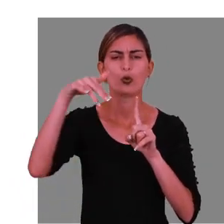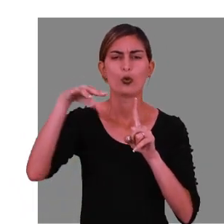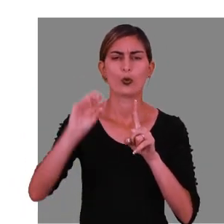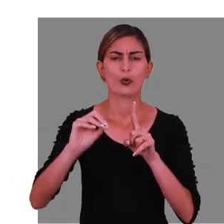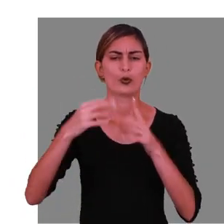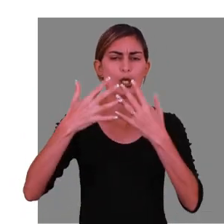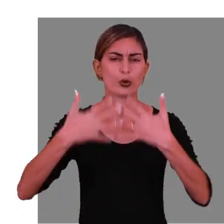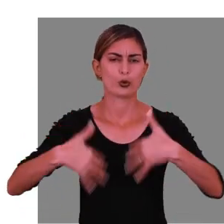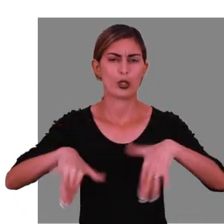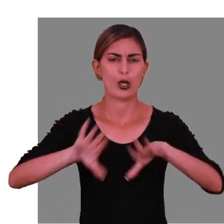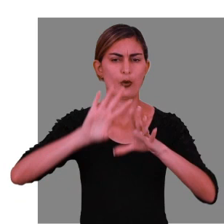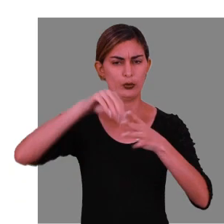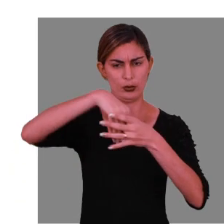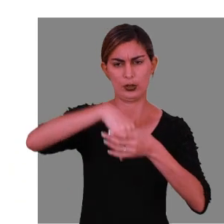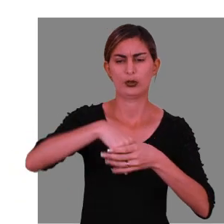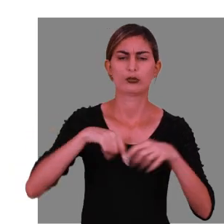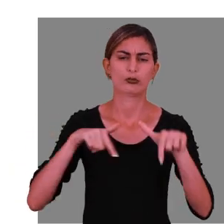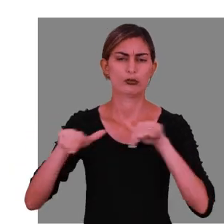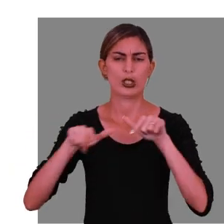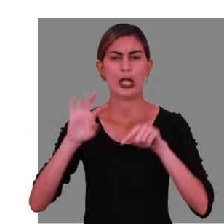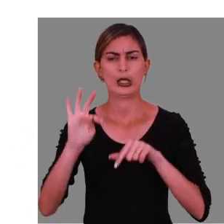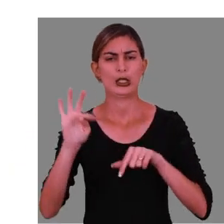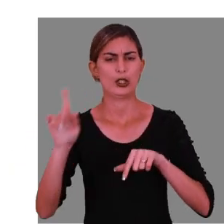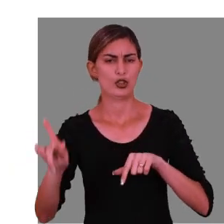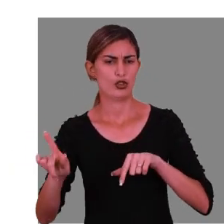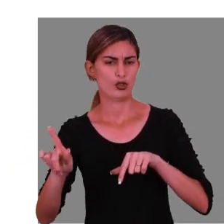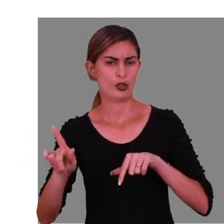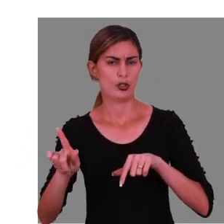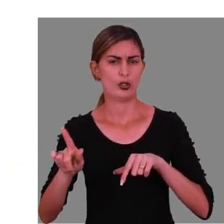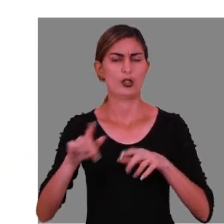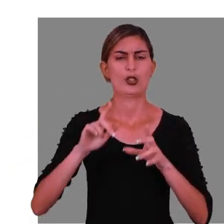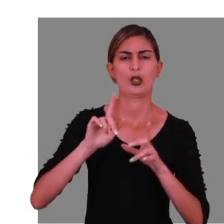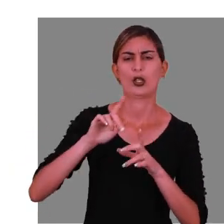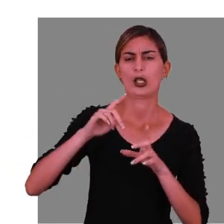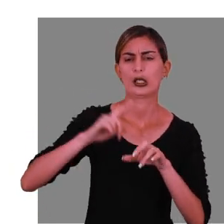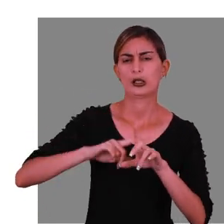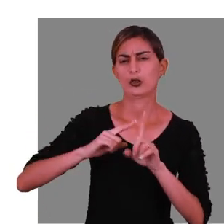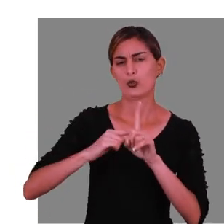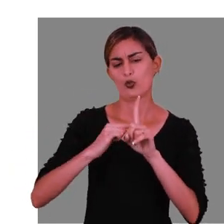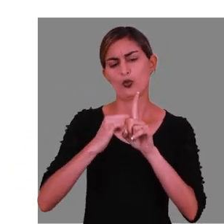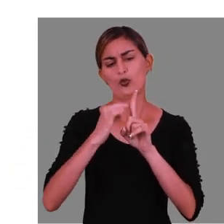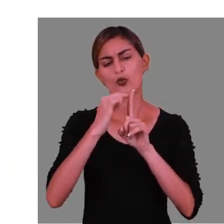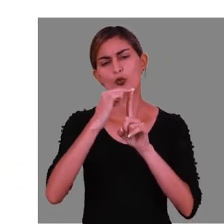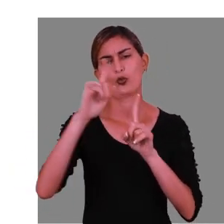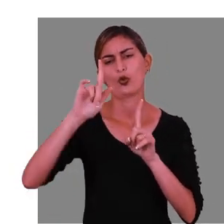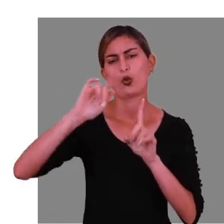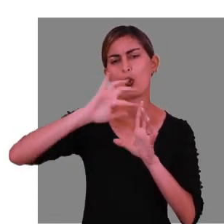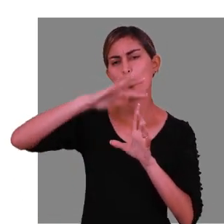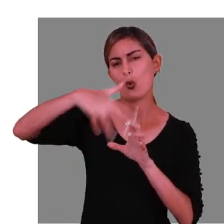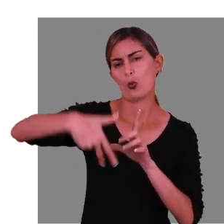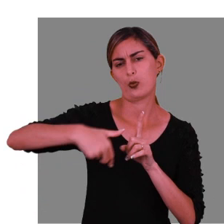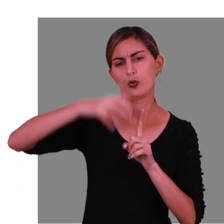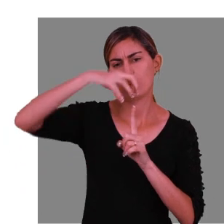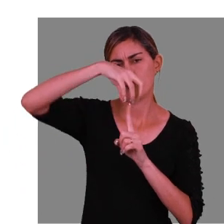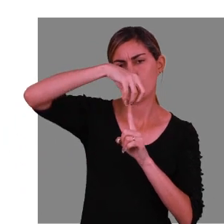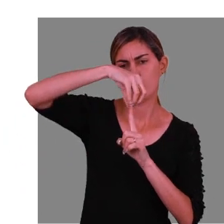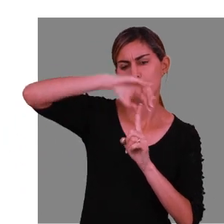bulbo natural, já TG é a temperatura de termômetro de